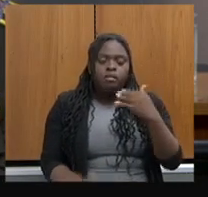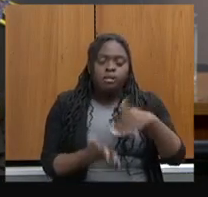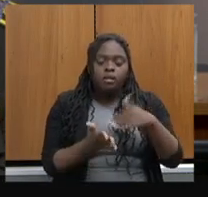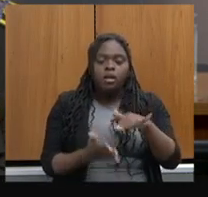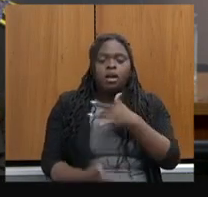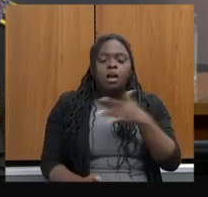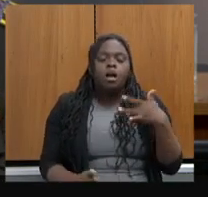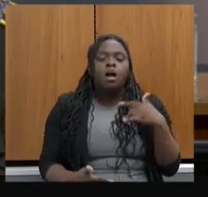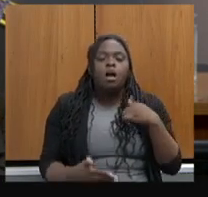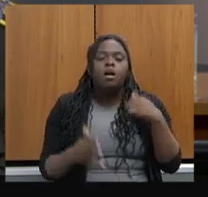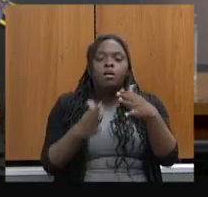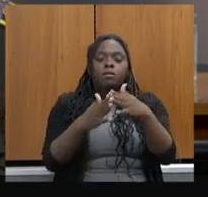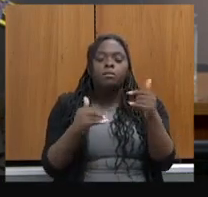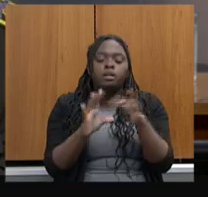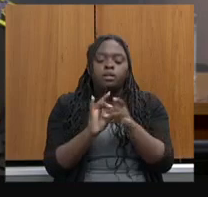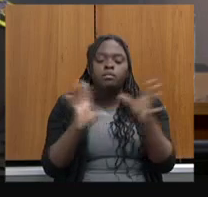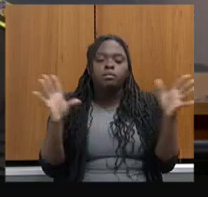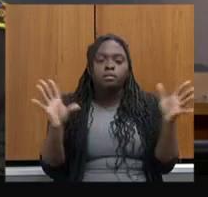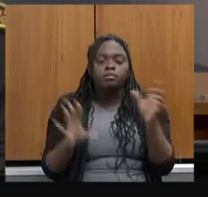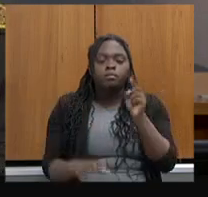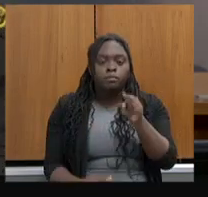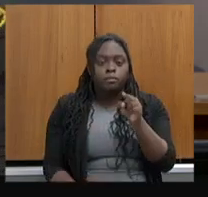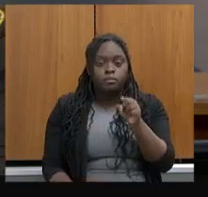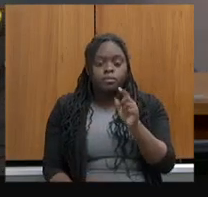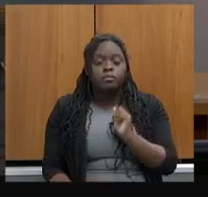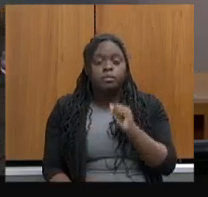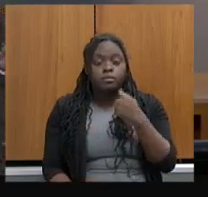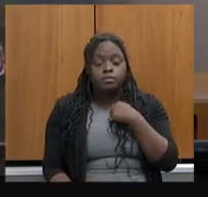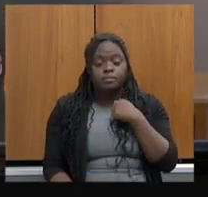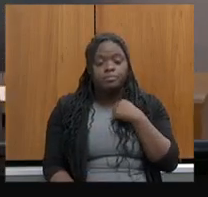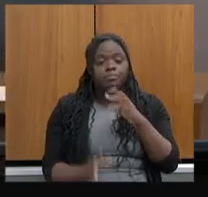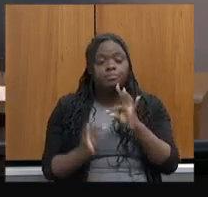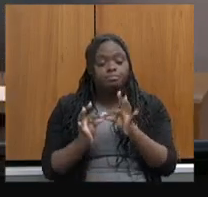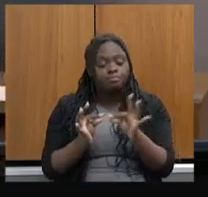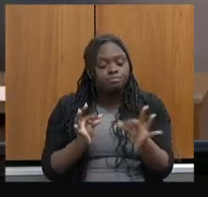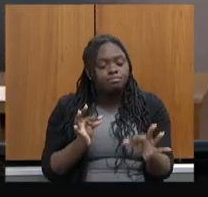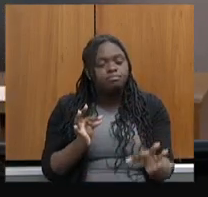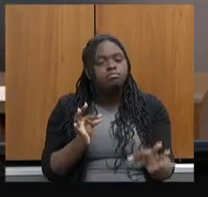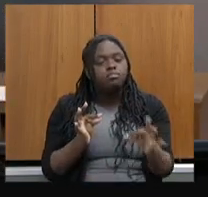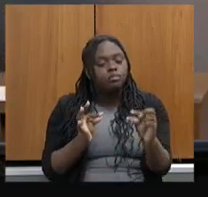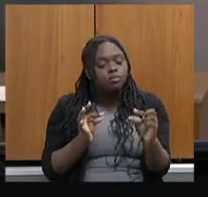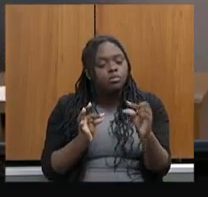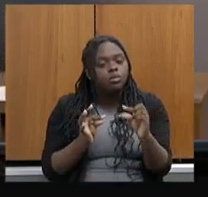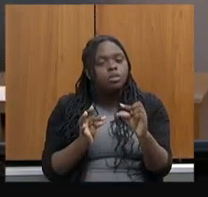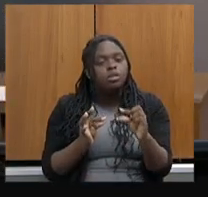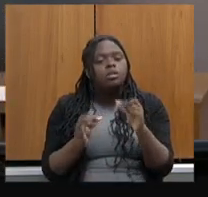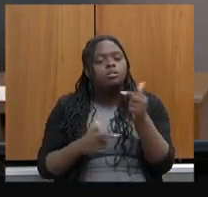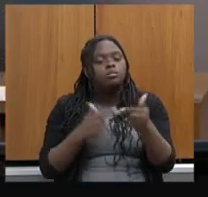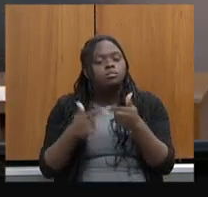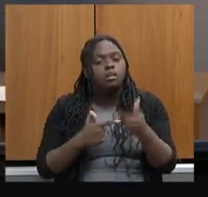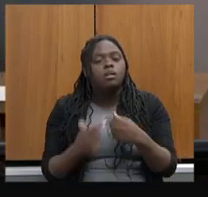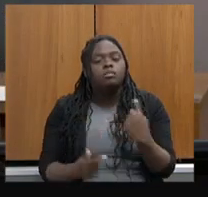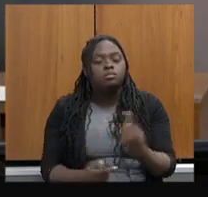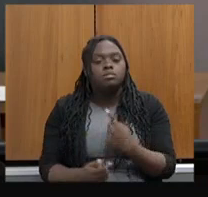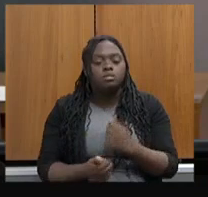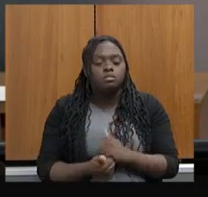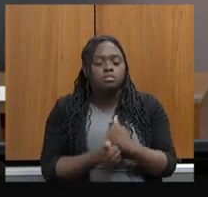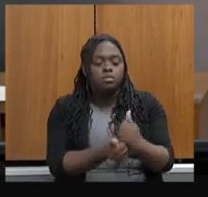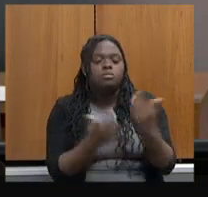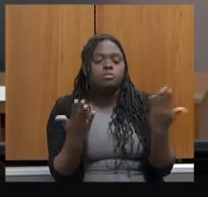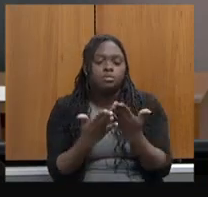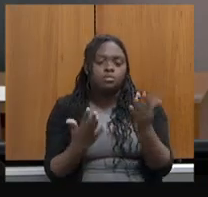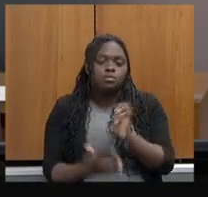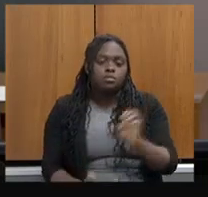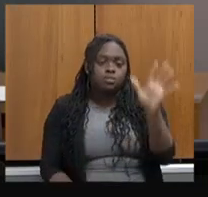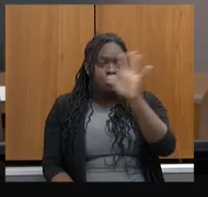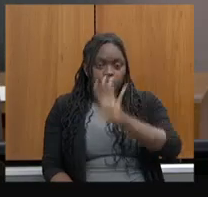vou pedir autorização do senhor para eu me estender um pouquinho mais nesse serviço que nós prestamos hoje no